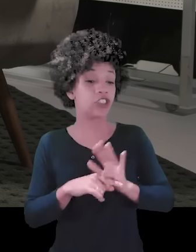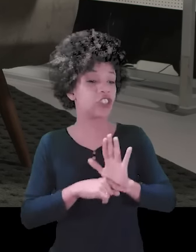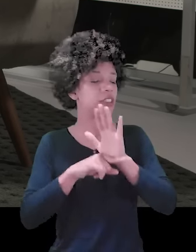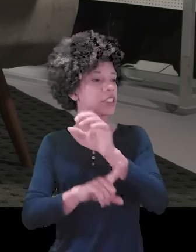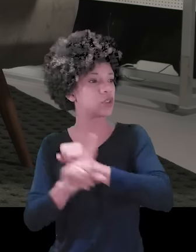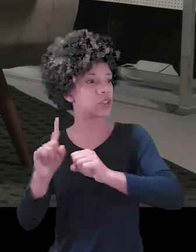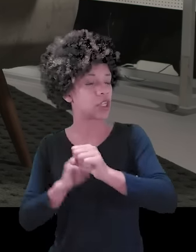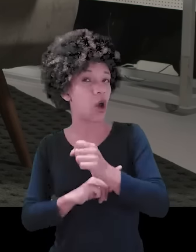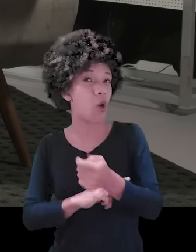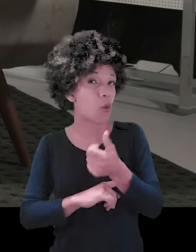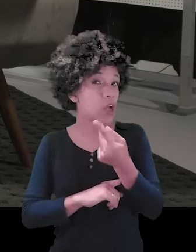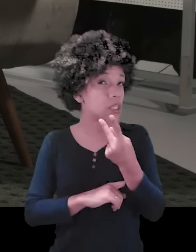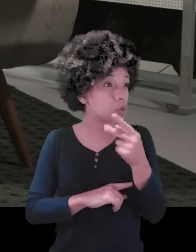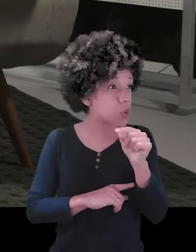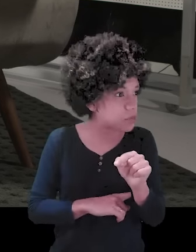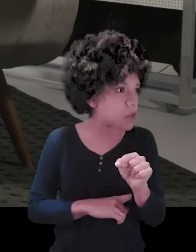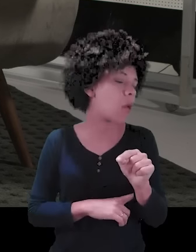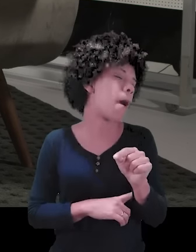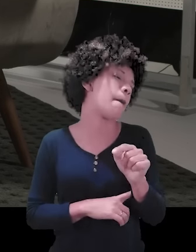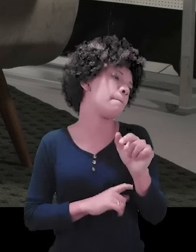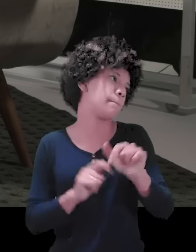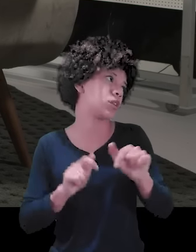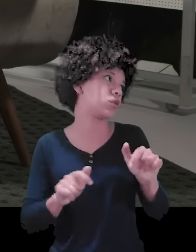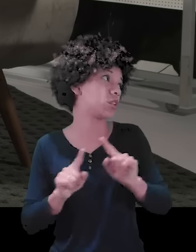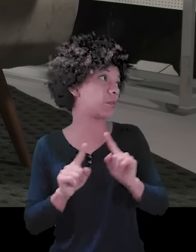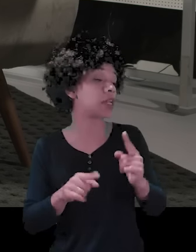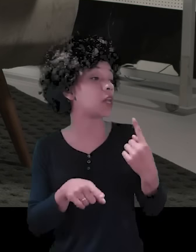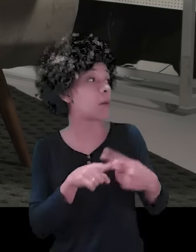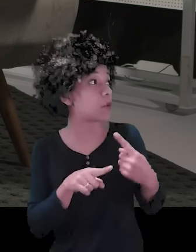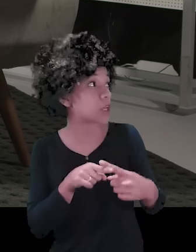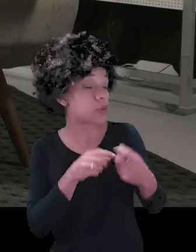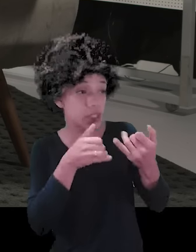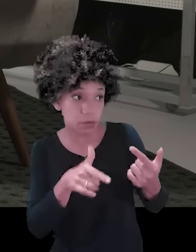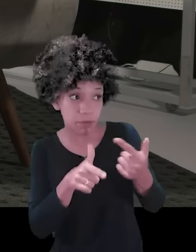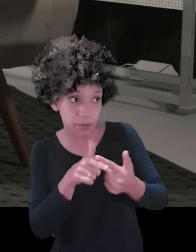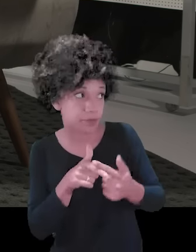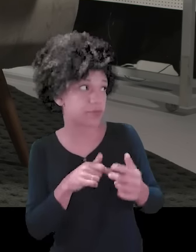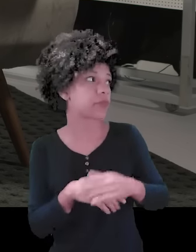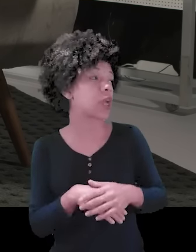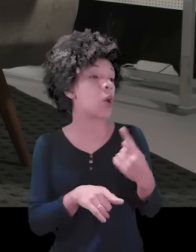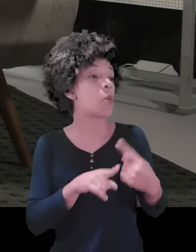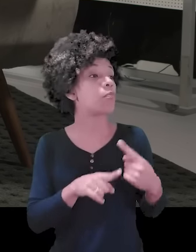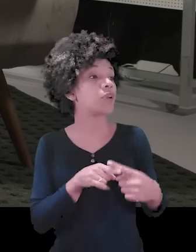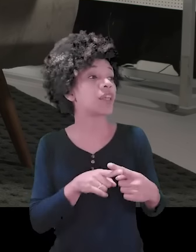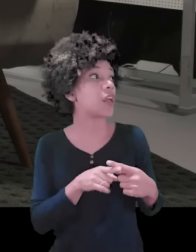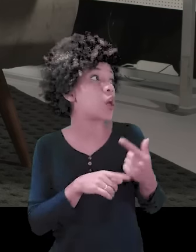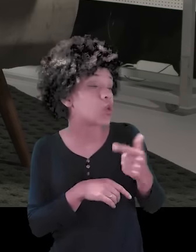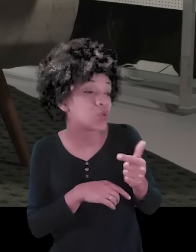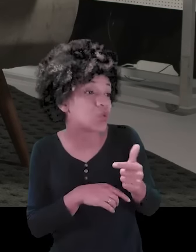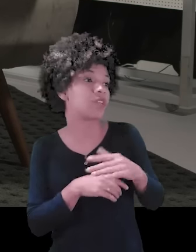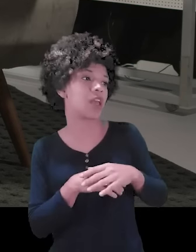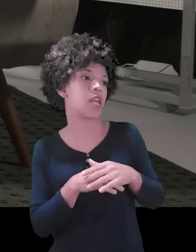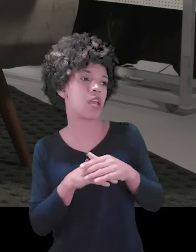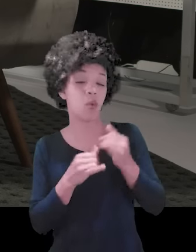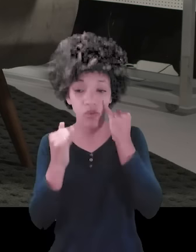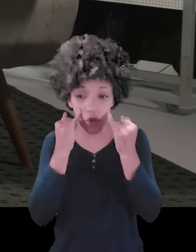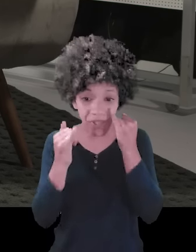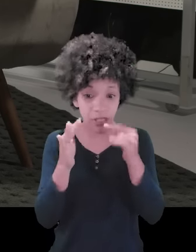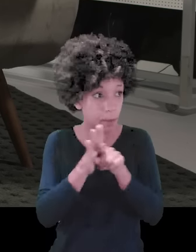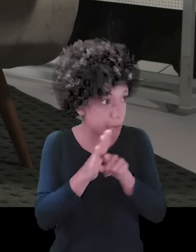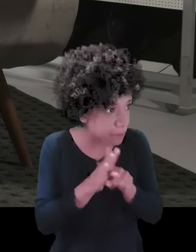são quase duas mil pessoas mas aí assim por que que eu digo que é um problema porque a gente não tem uma fonte única de dados